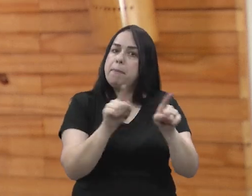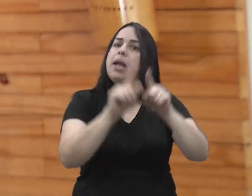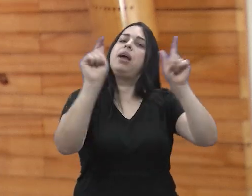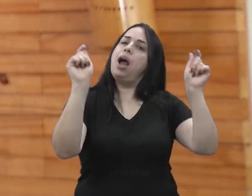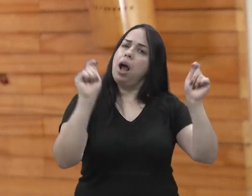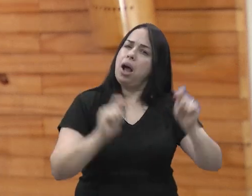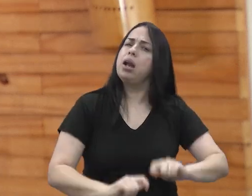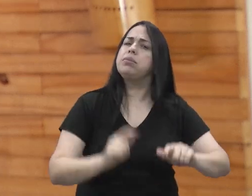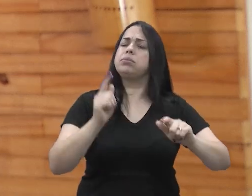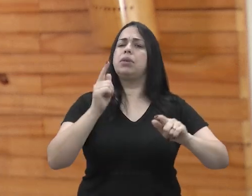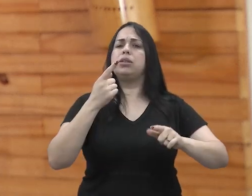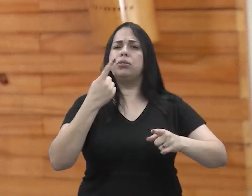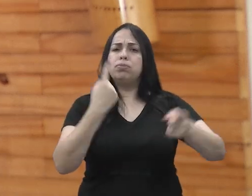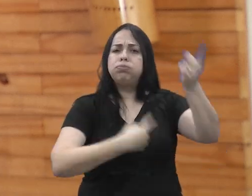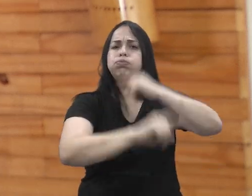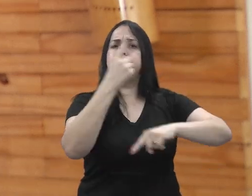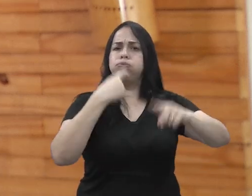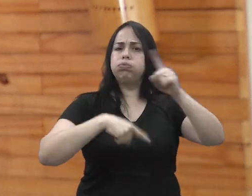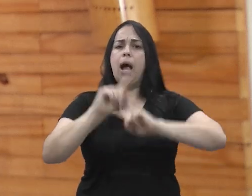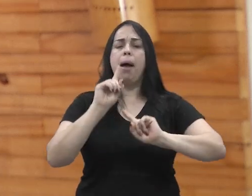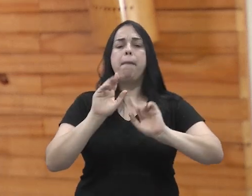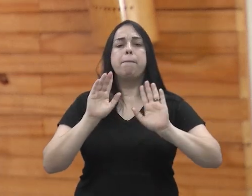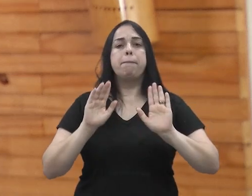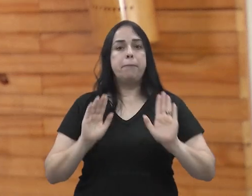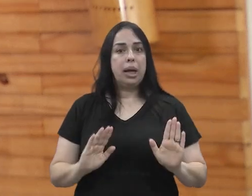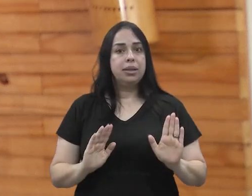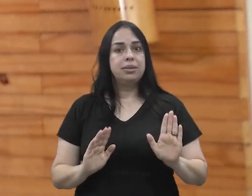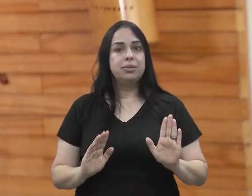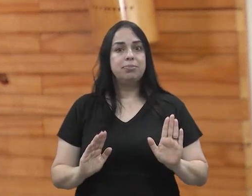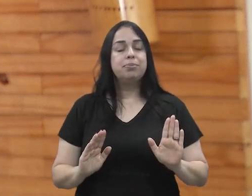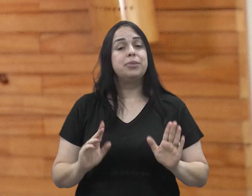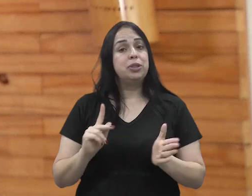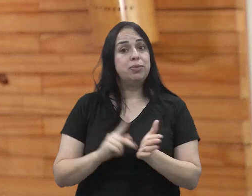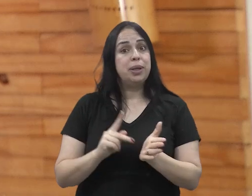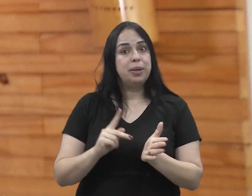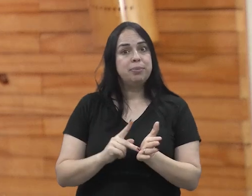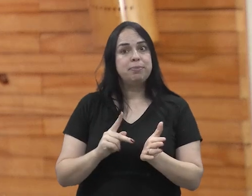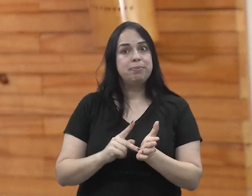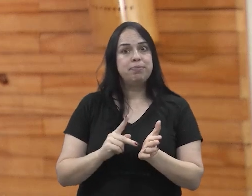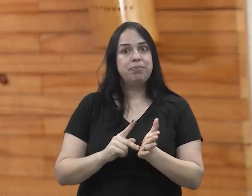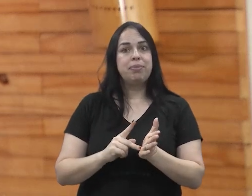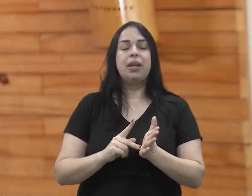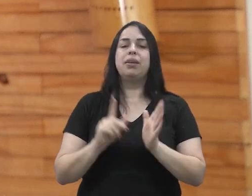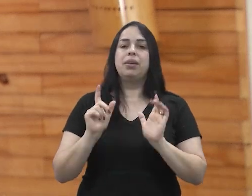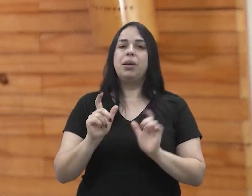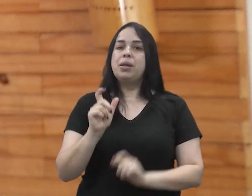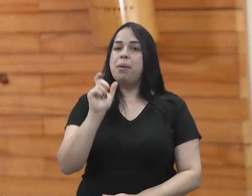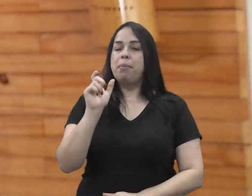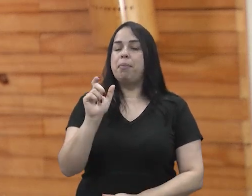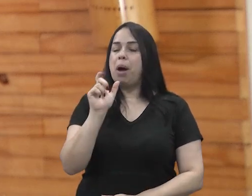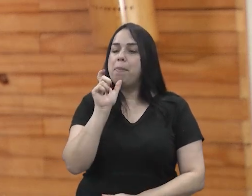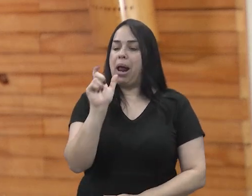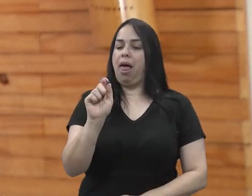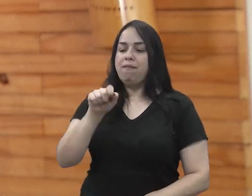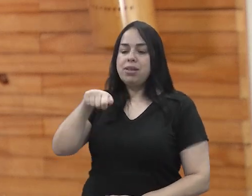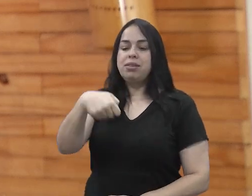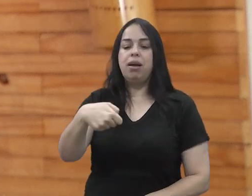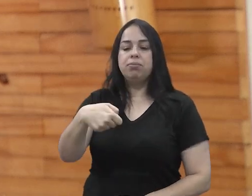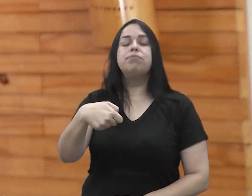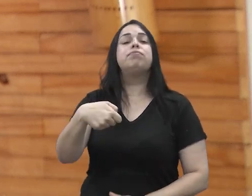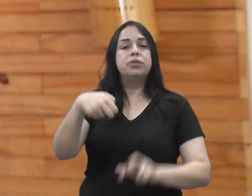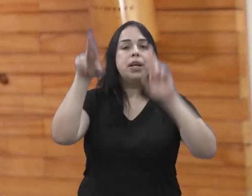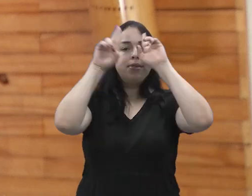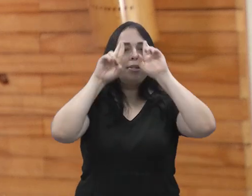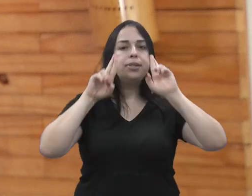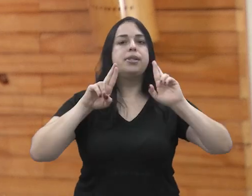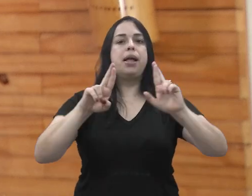aptas a galgar e a conquistar a respeito de partindo, na verdade, de uma única palavra, né, que é o